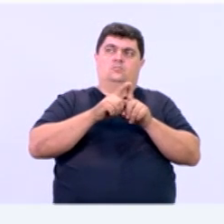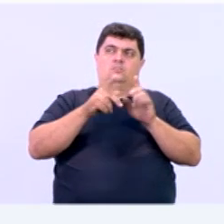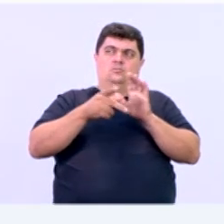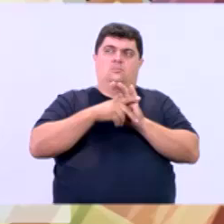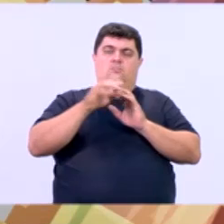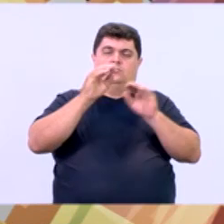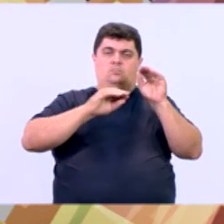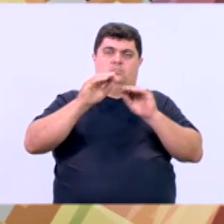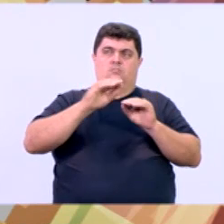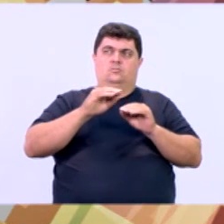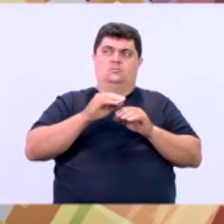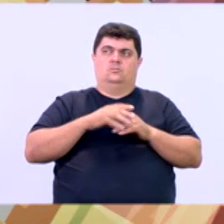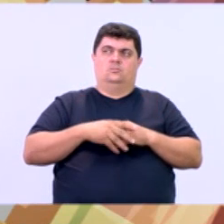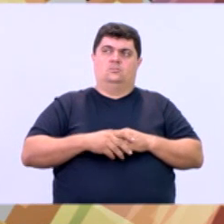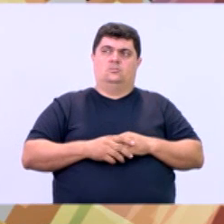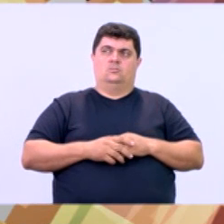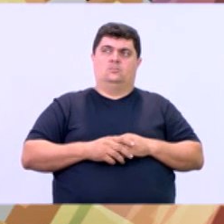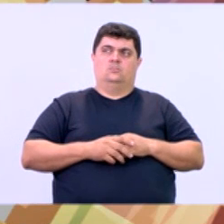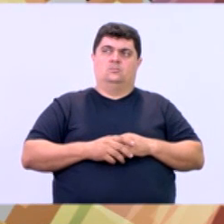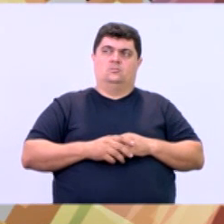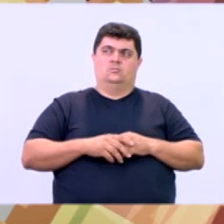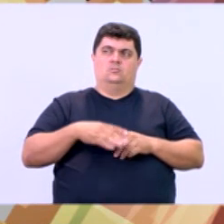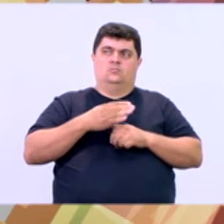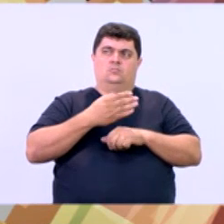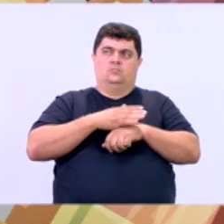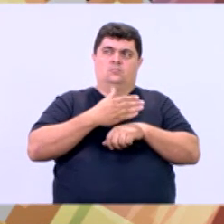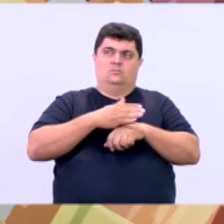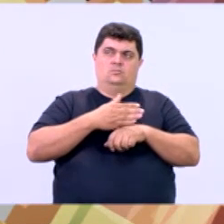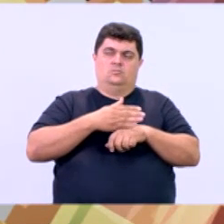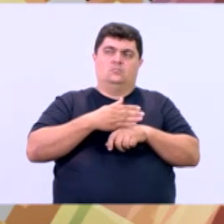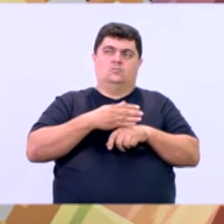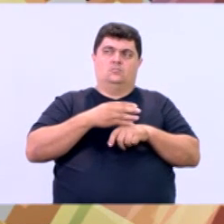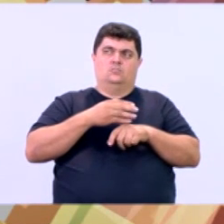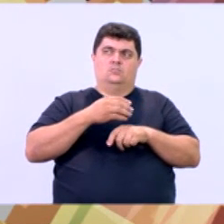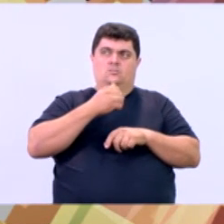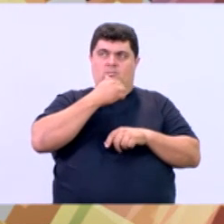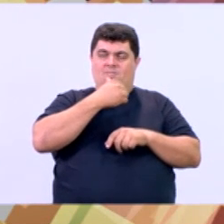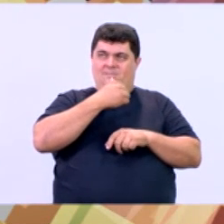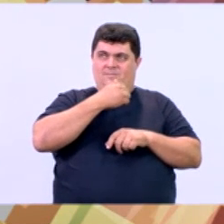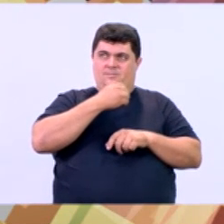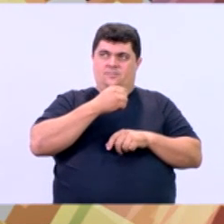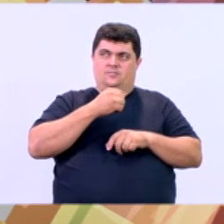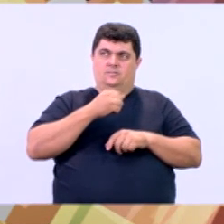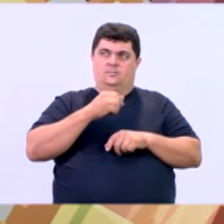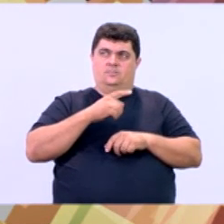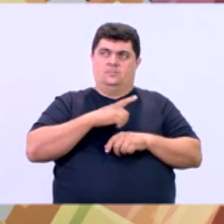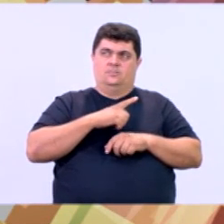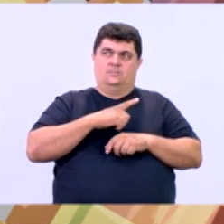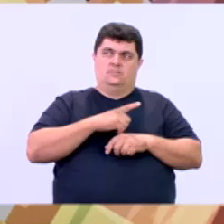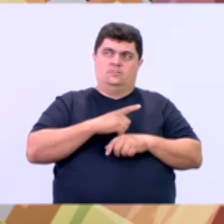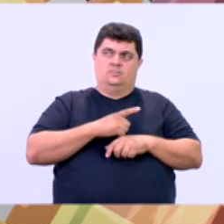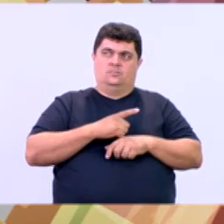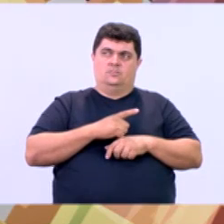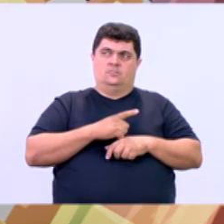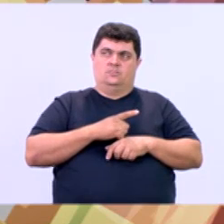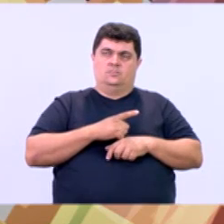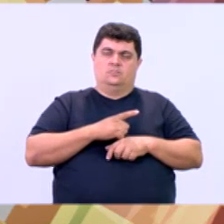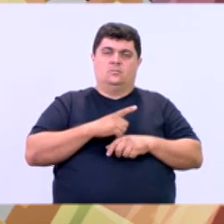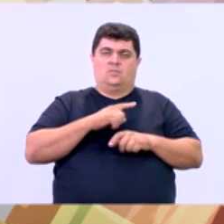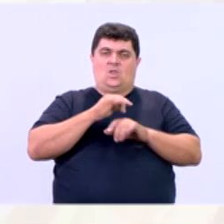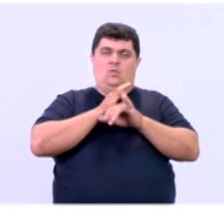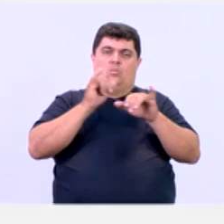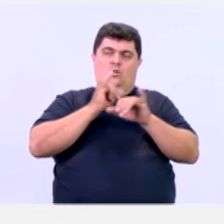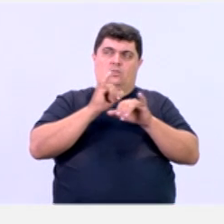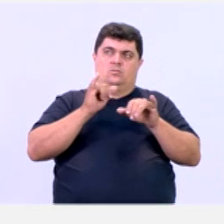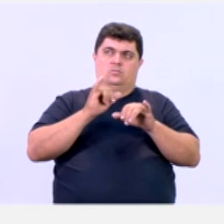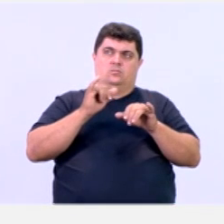sala. E aí, na atividade de sala, tá aqui, ó, a atividade de sala, ela vai vir com informações,